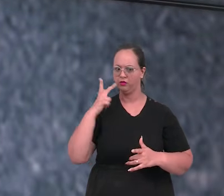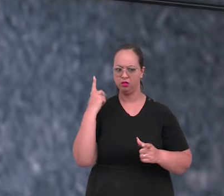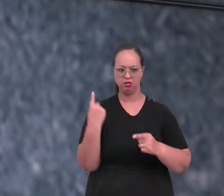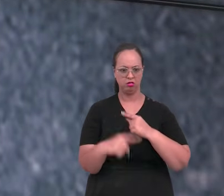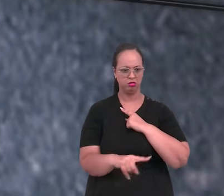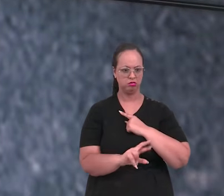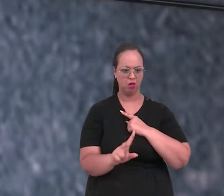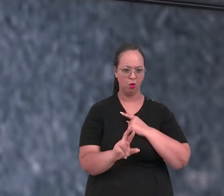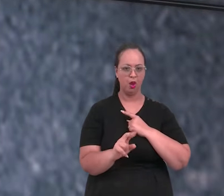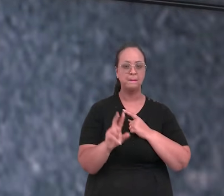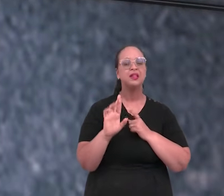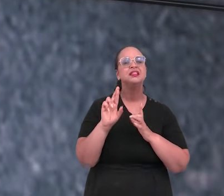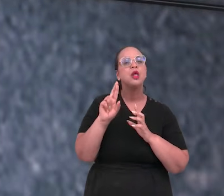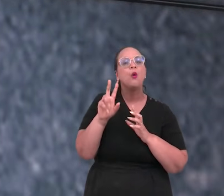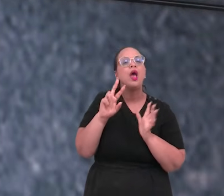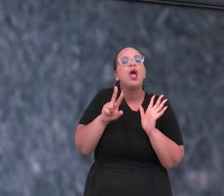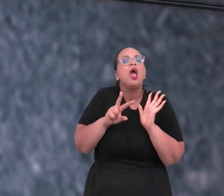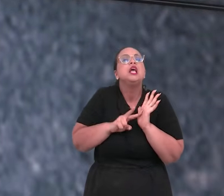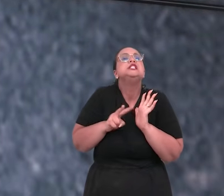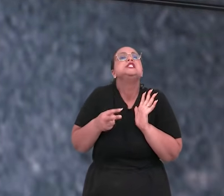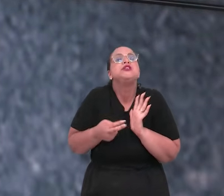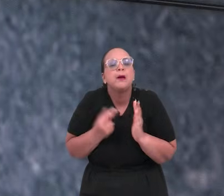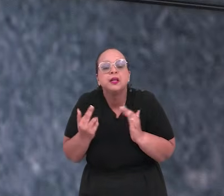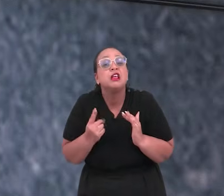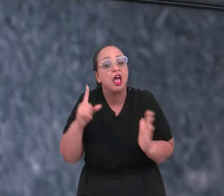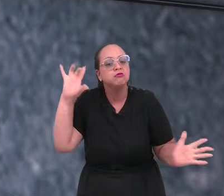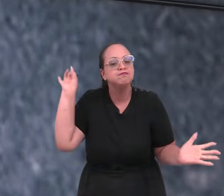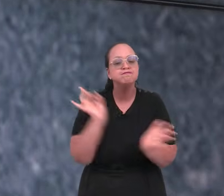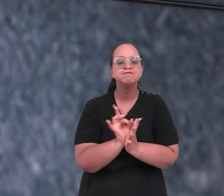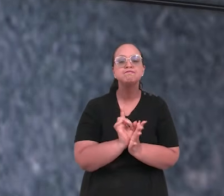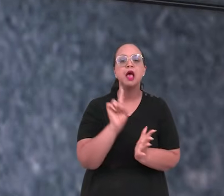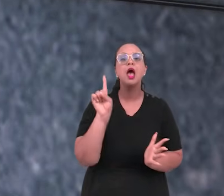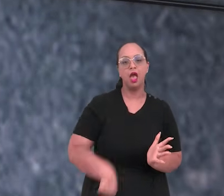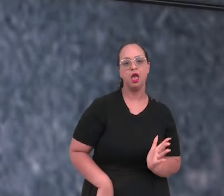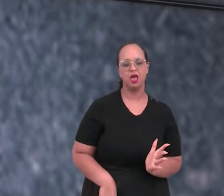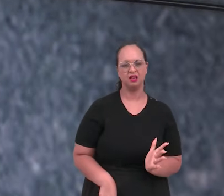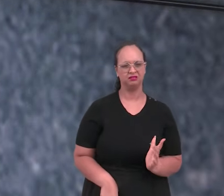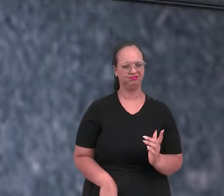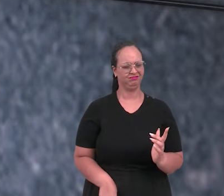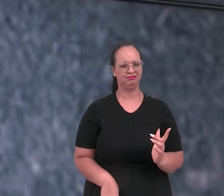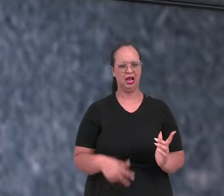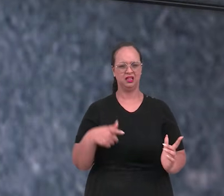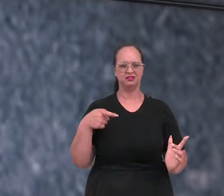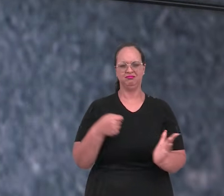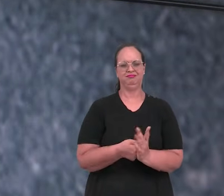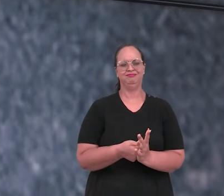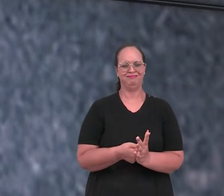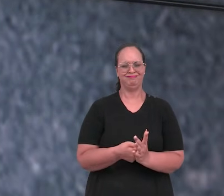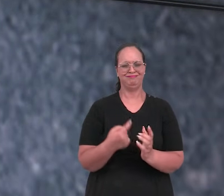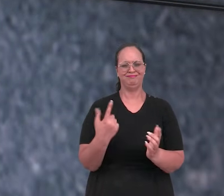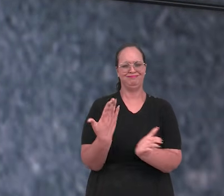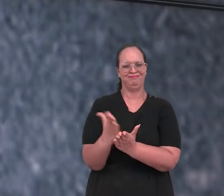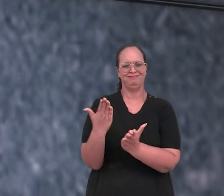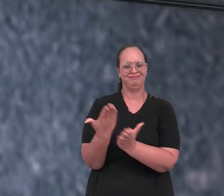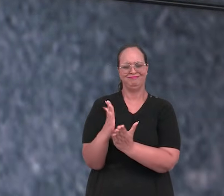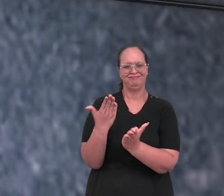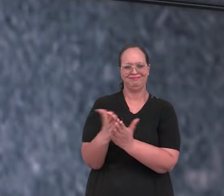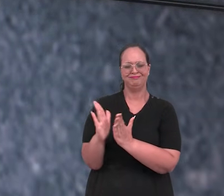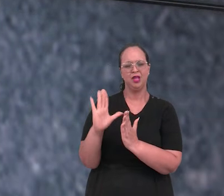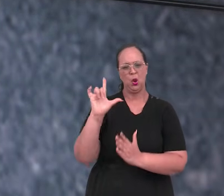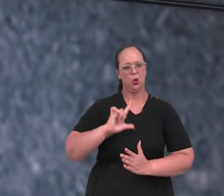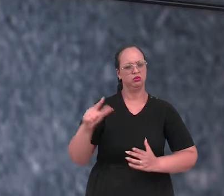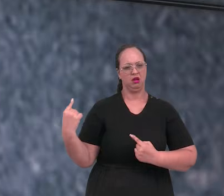o reafirmou e o pratica até hoje. Então a igreja reafirmou os dogmas, mas reconheceu